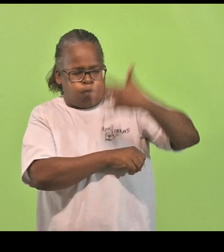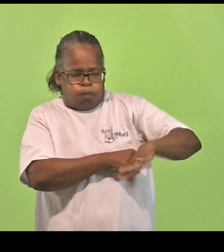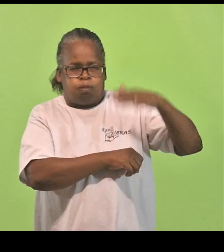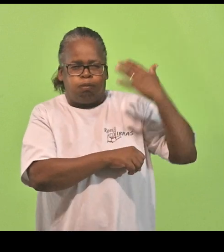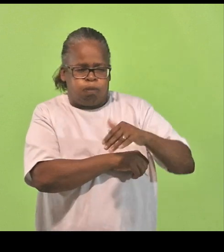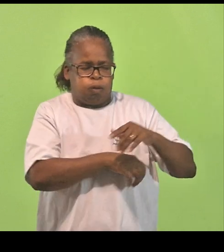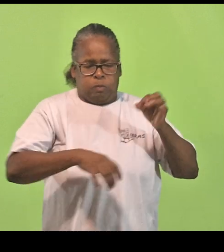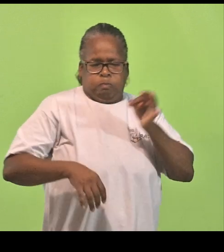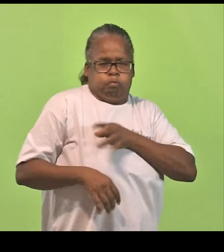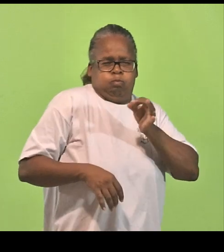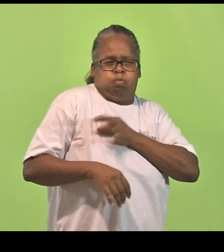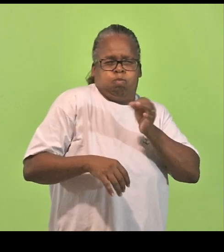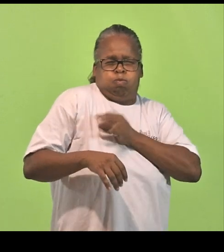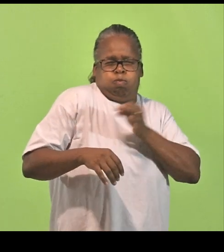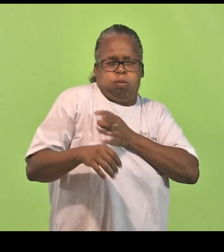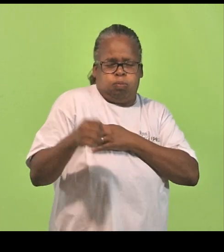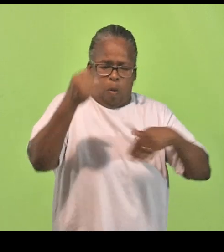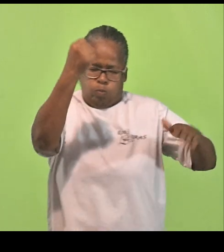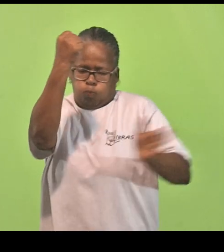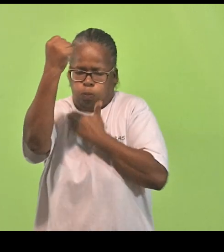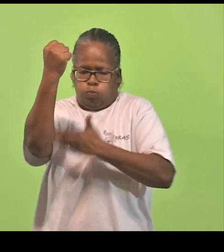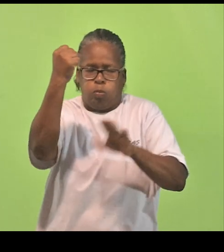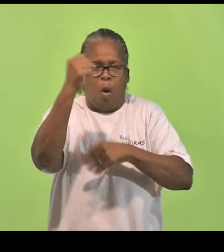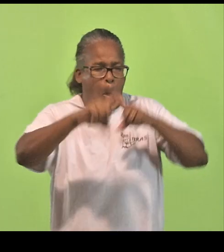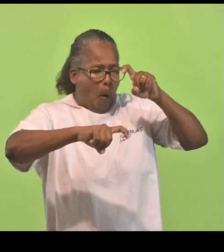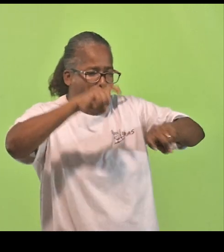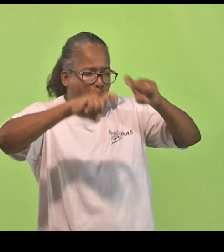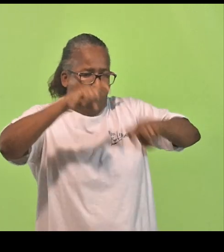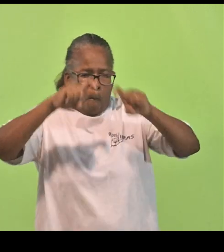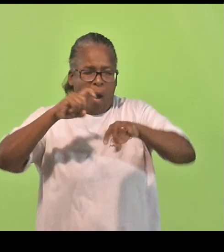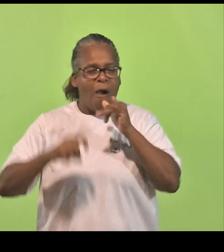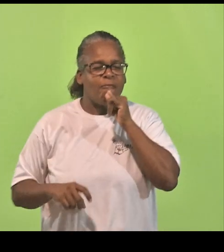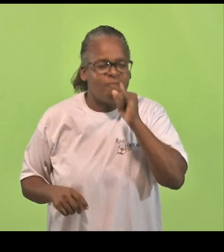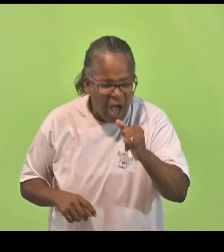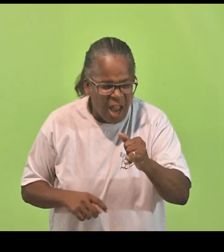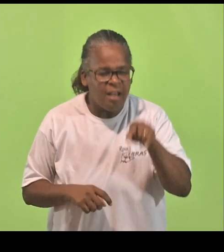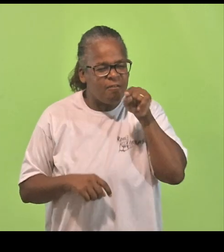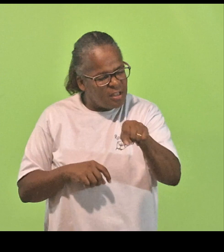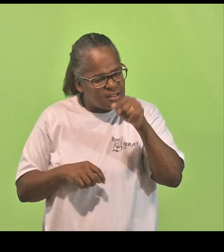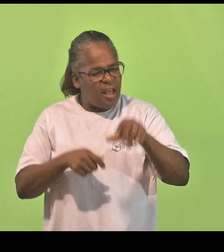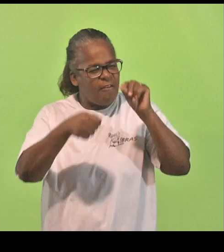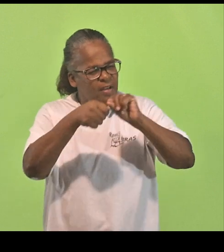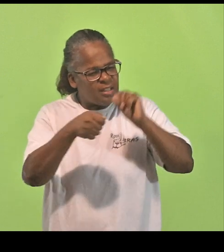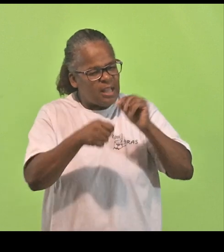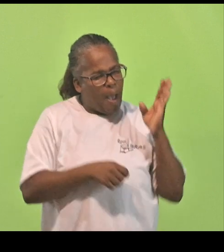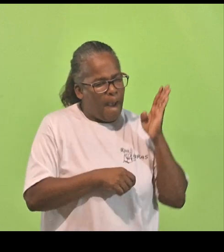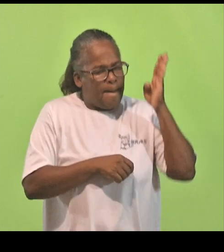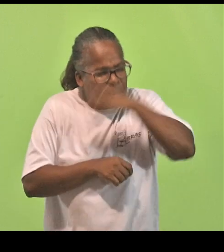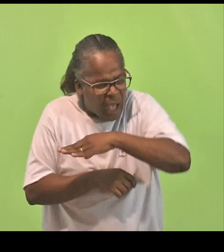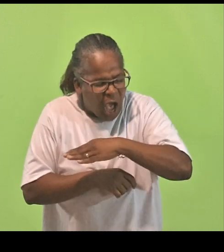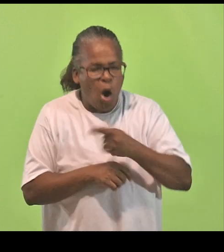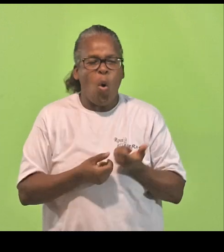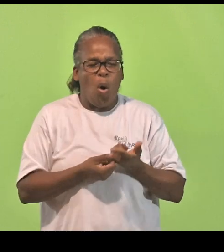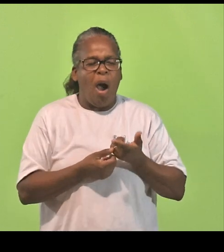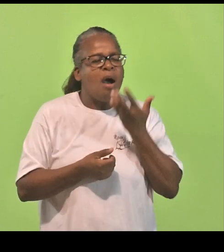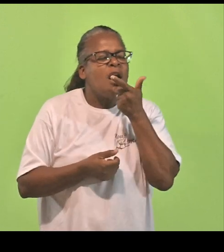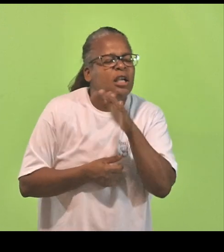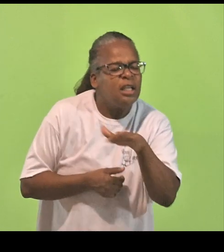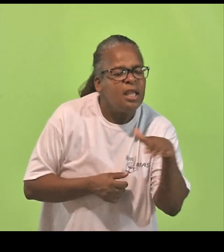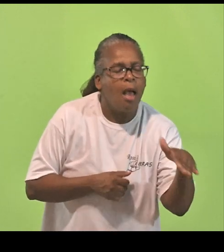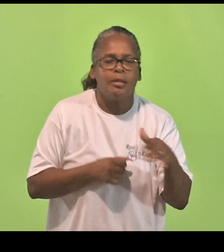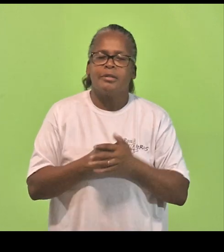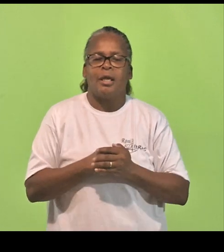linchamentos após serem brutalmente violentados por policiais para confessar que sacrificavam crianças em um suposto ritual de candomblé, religião